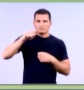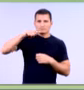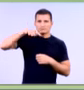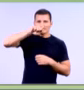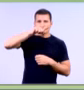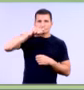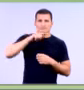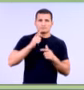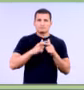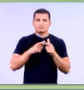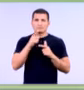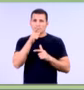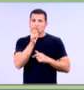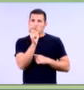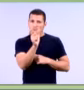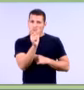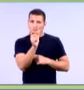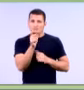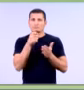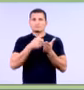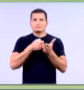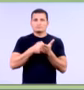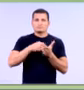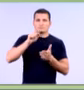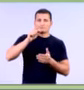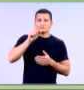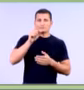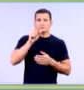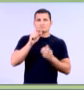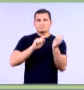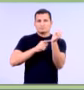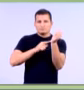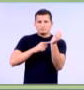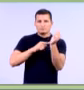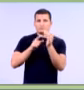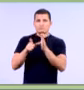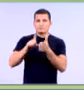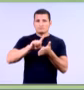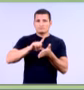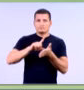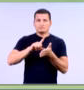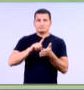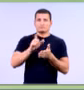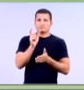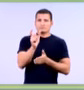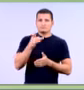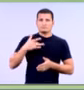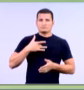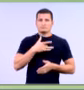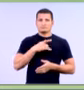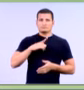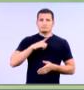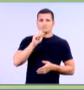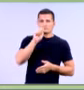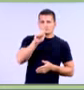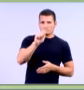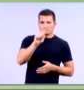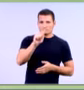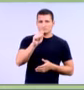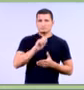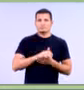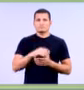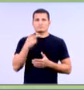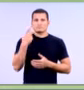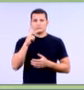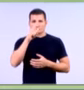essa expressão, essa palavra exige a preposição e antes da palavra saúde a gente tem o azinho. Suas ideias